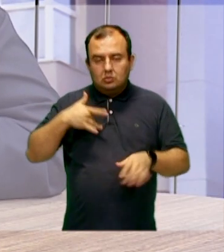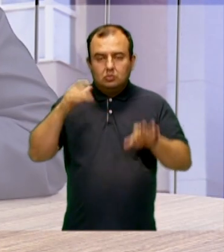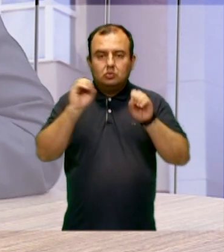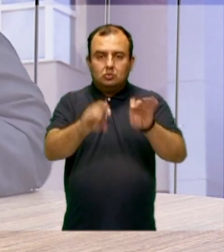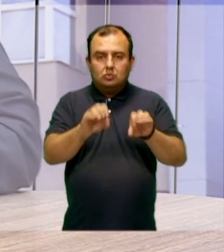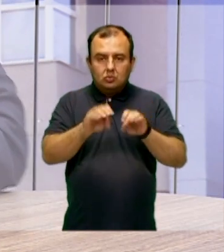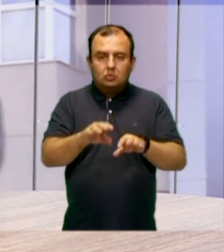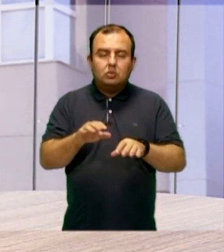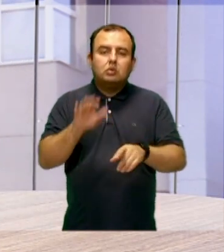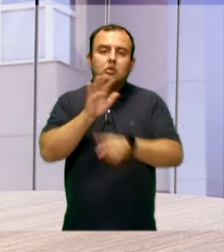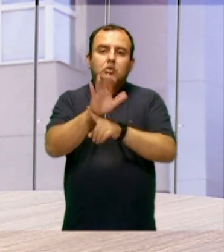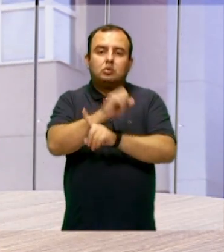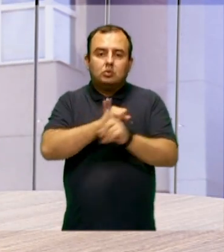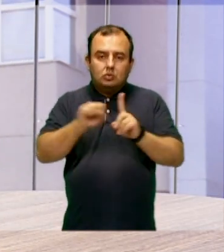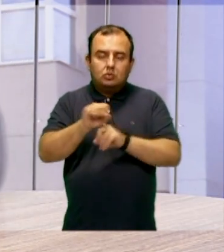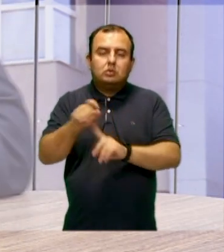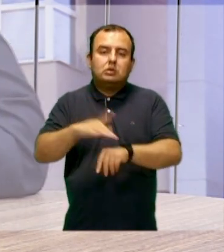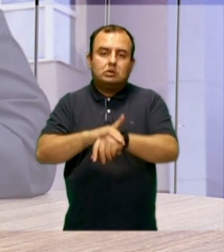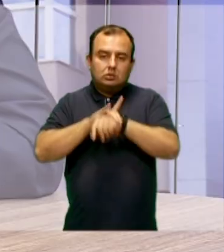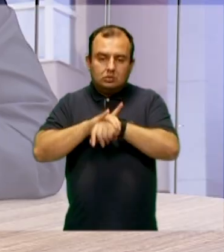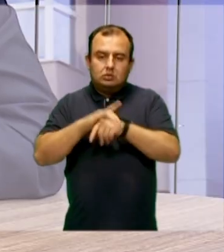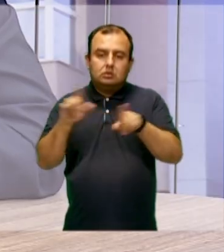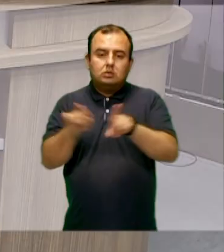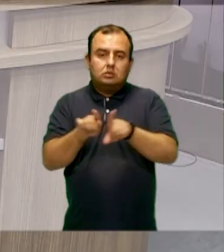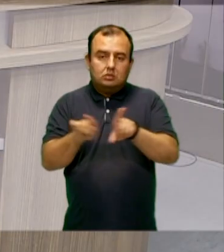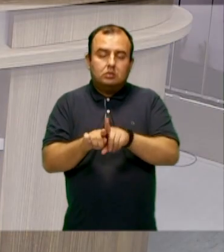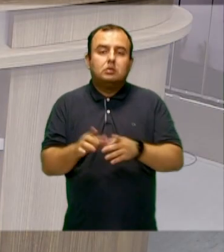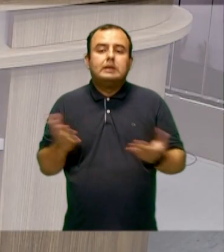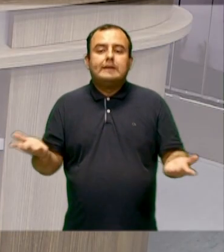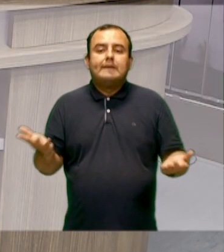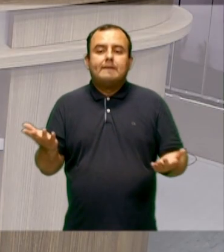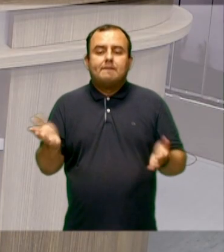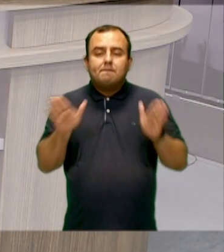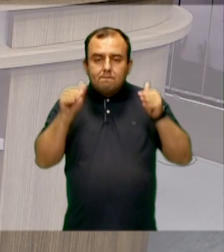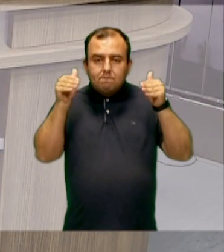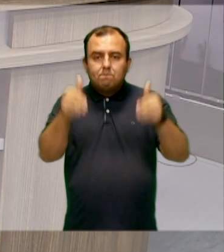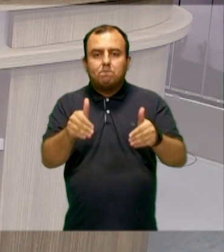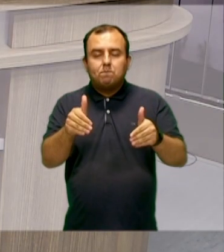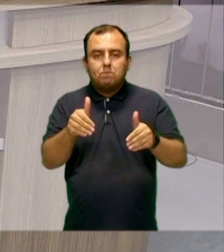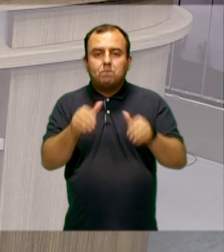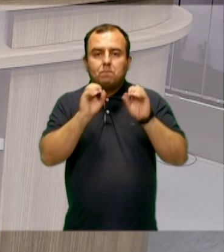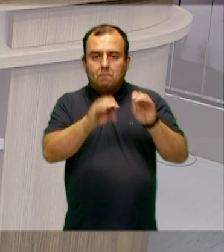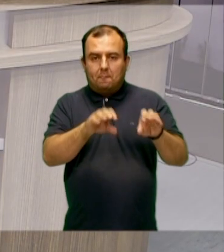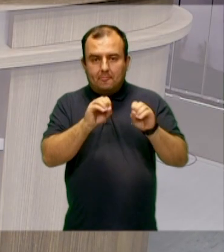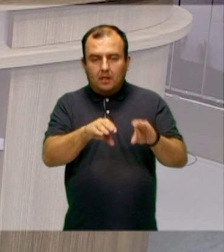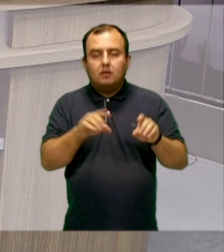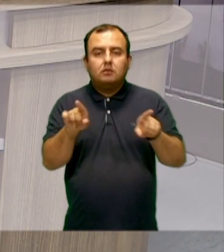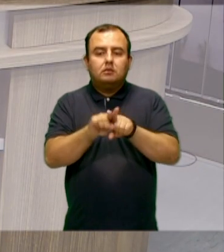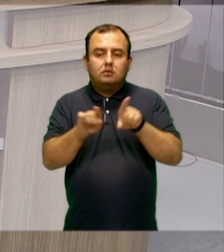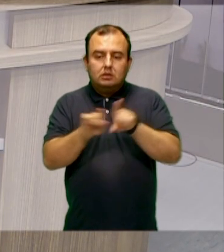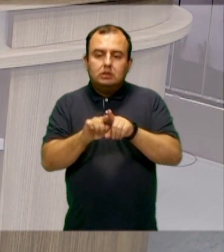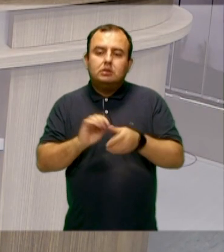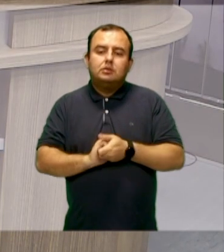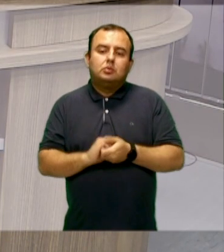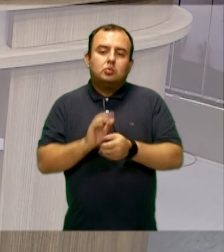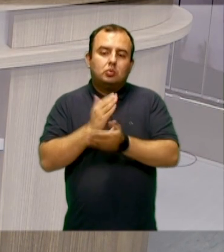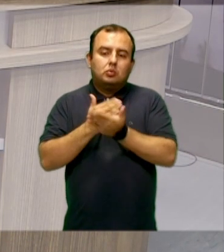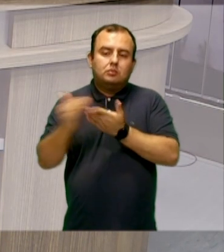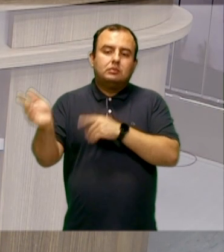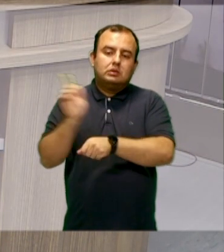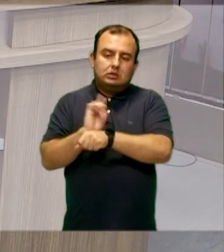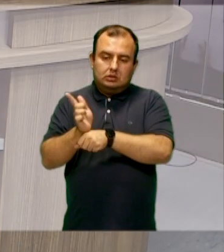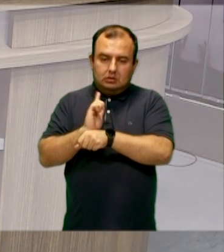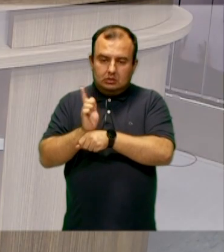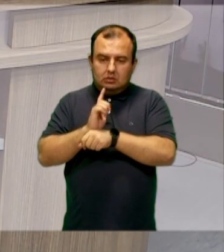educação, seja na assistência social, seja na segurança. Então, a gente está muito focado nesse início na educação, né? No início da gestão, a gente pretende